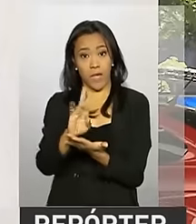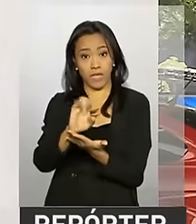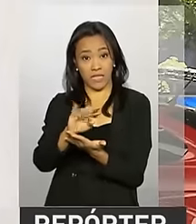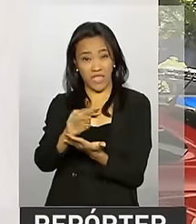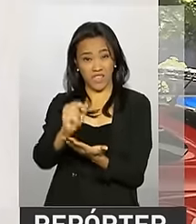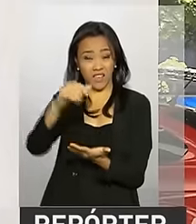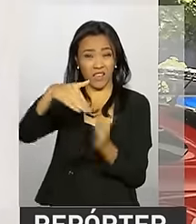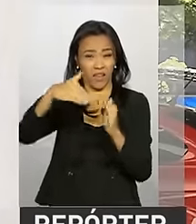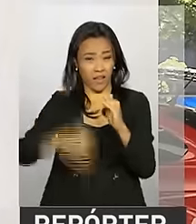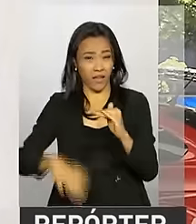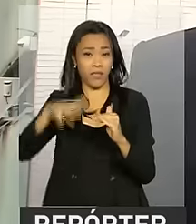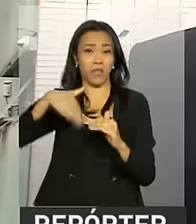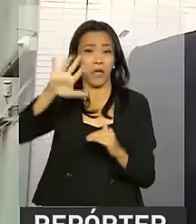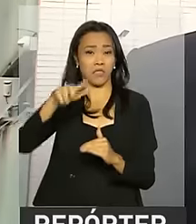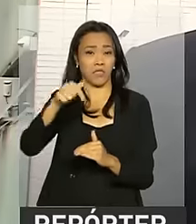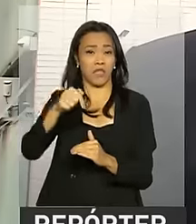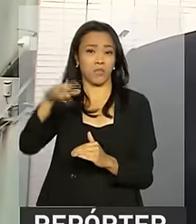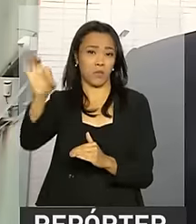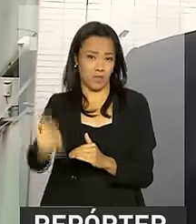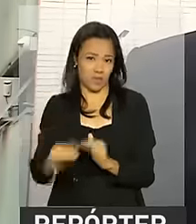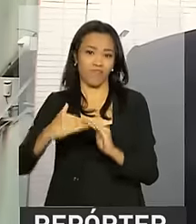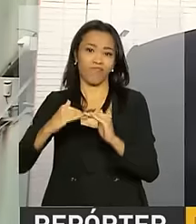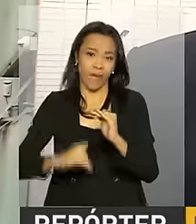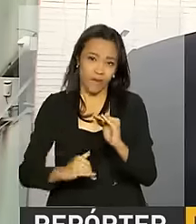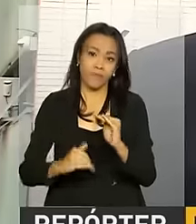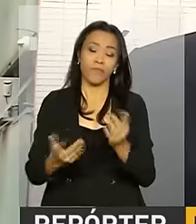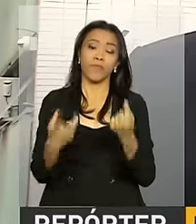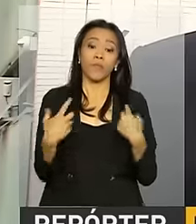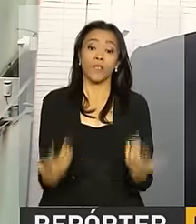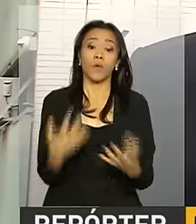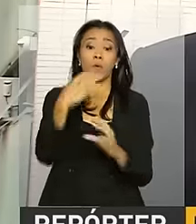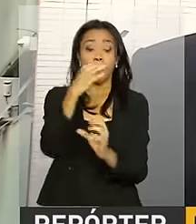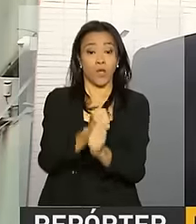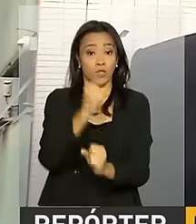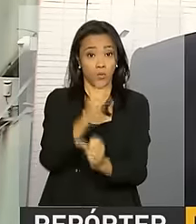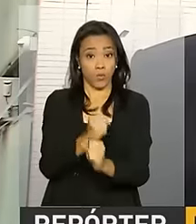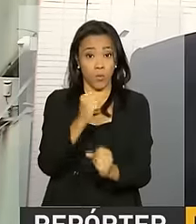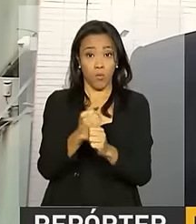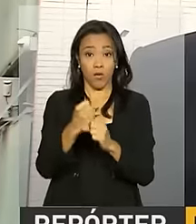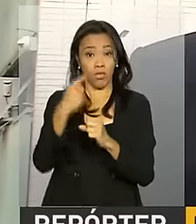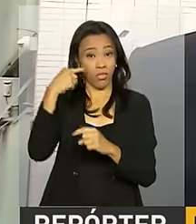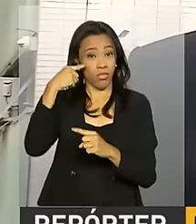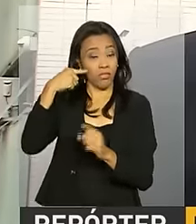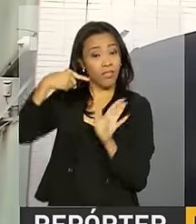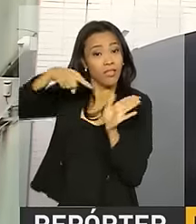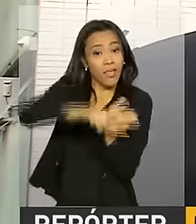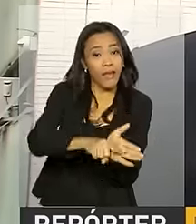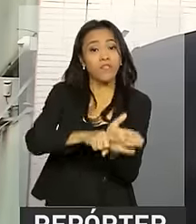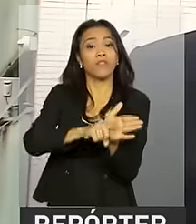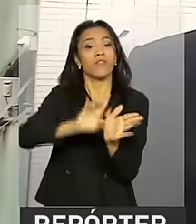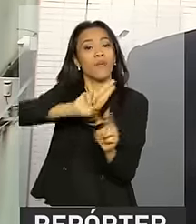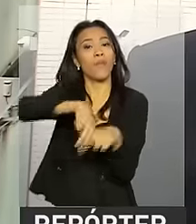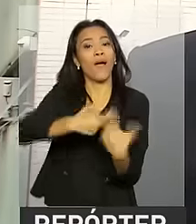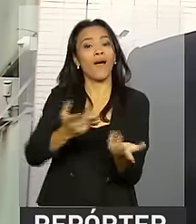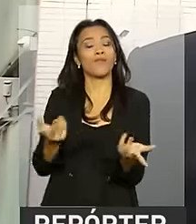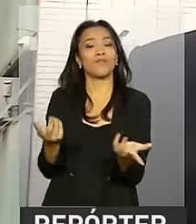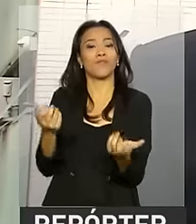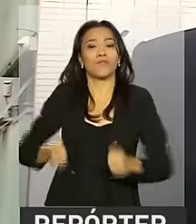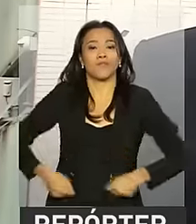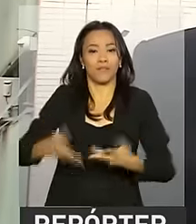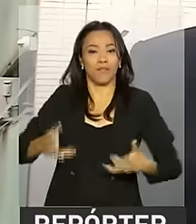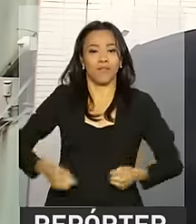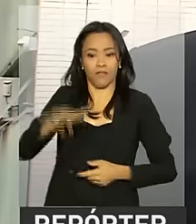7% em novembro o saldo negativo nas contas do governo é causado principalmente pelas despesas da Previdência